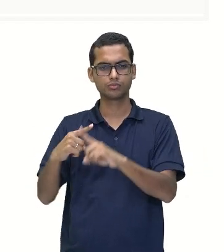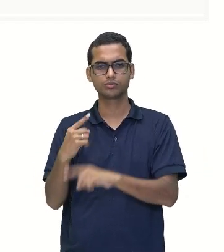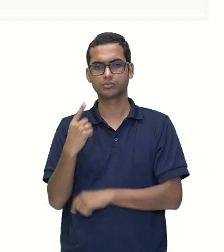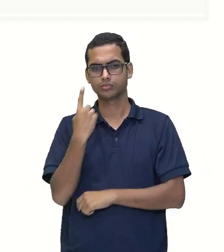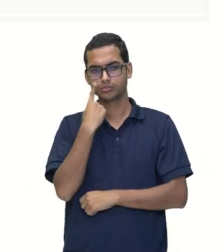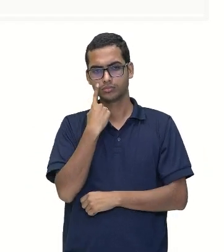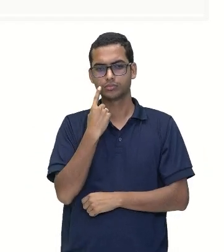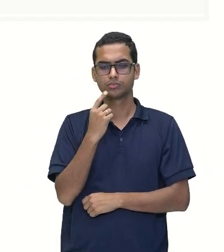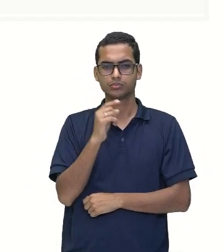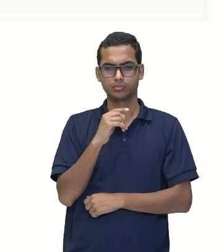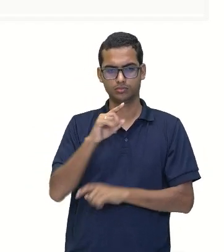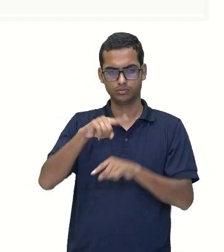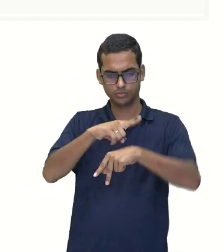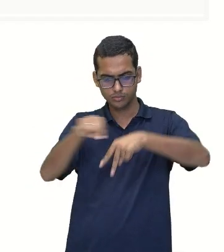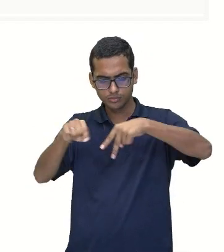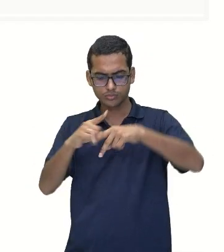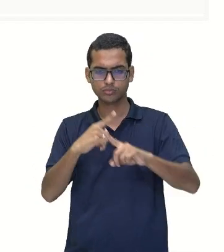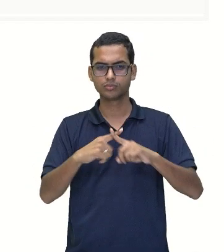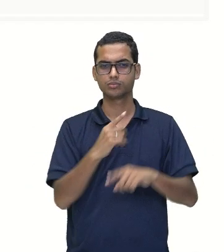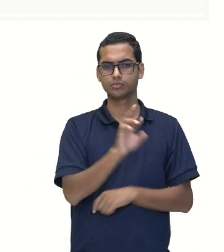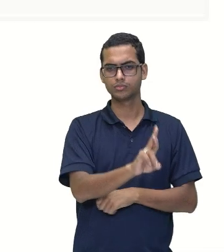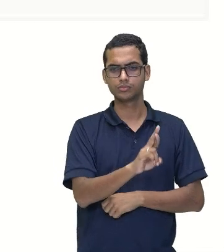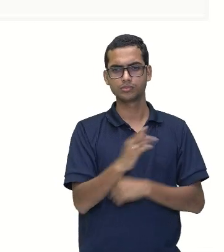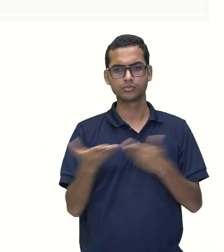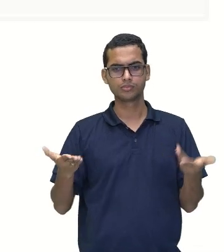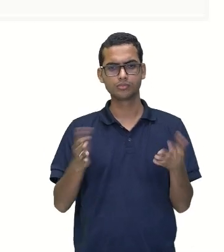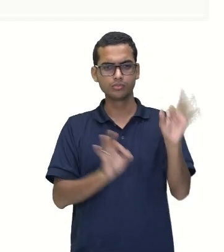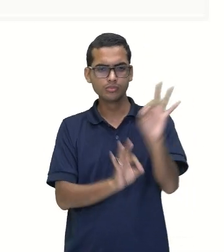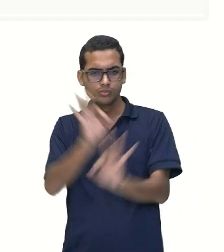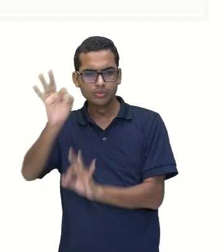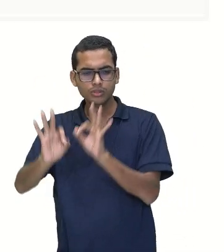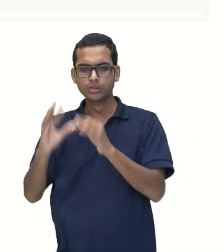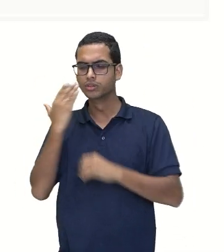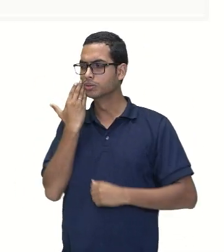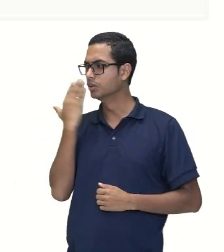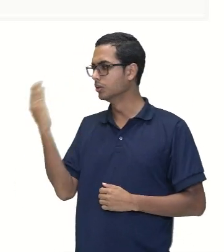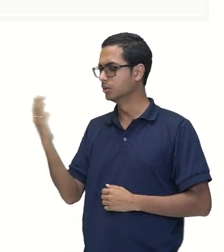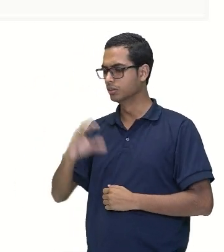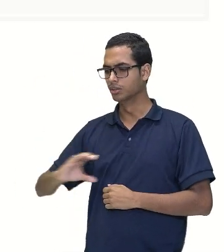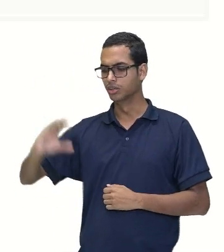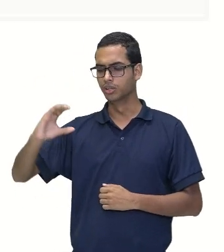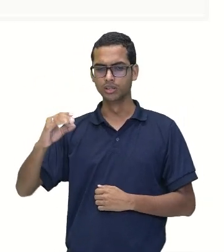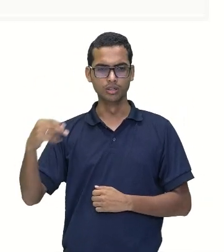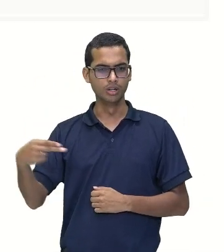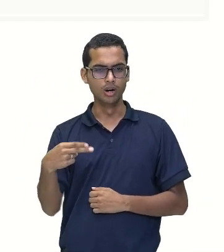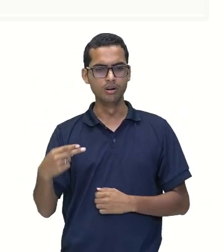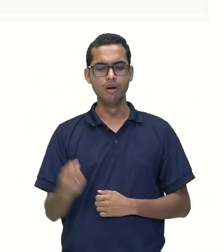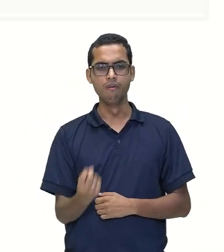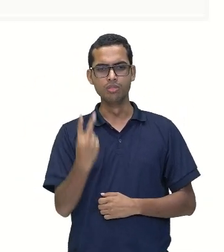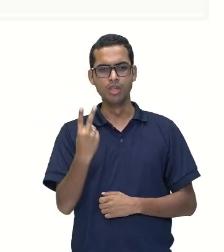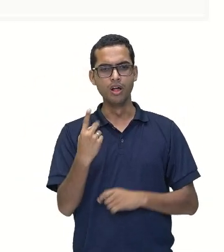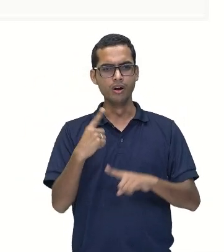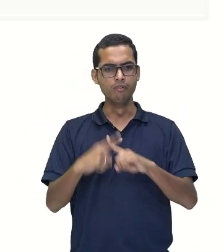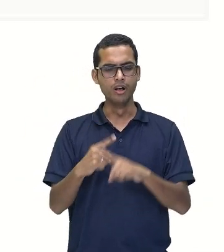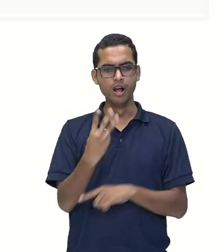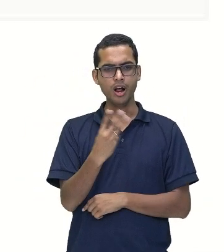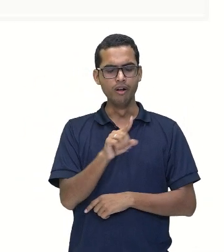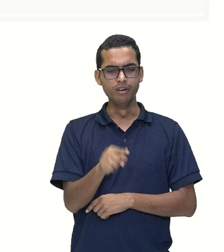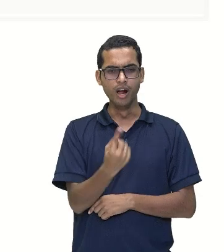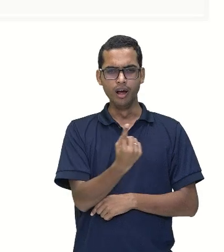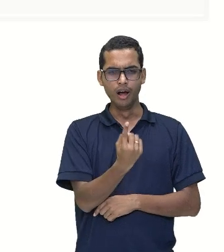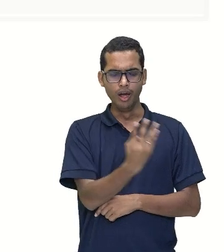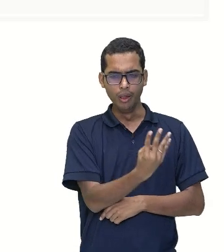a 2 vezes 3,14 vezes o valor do raio, tá?